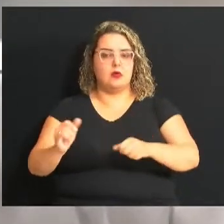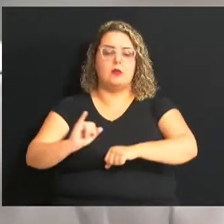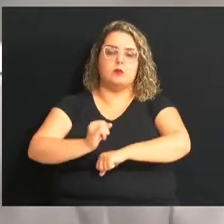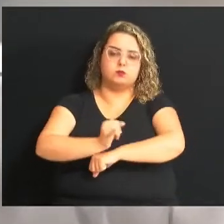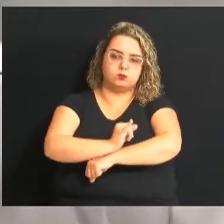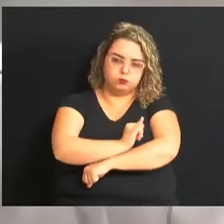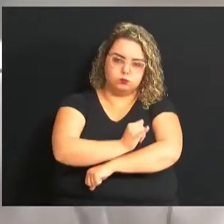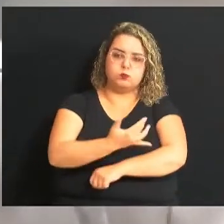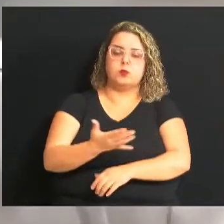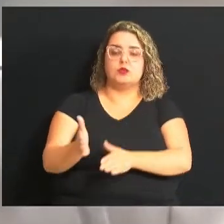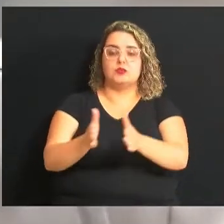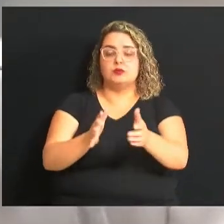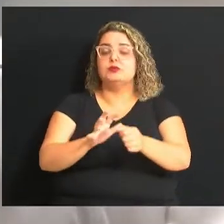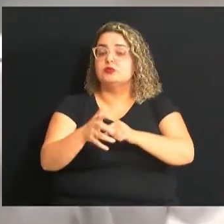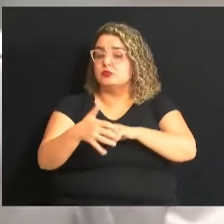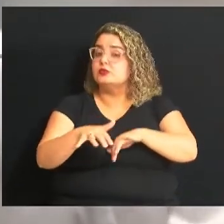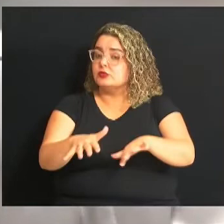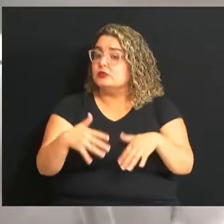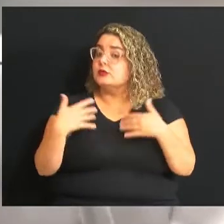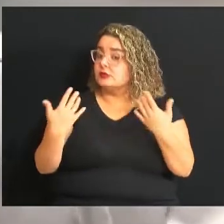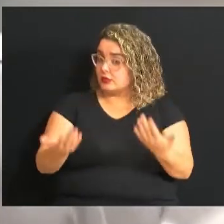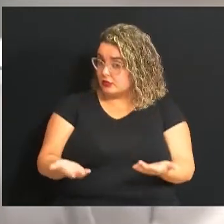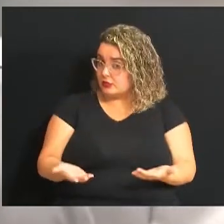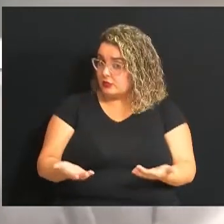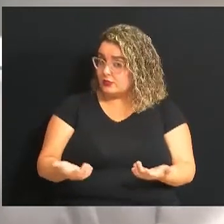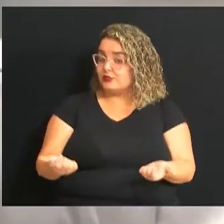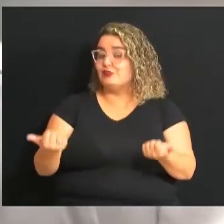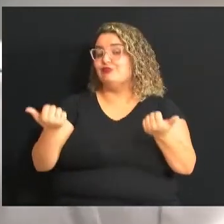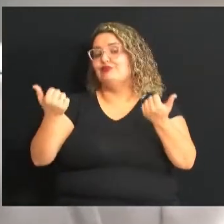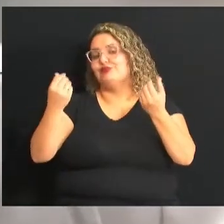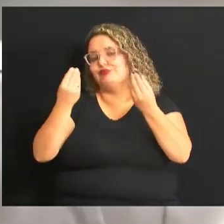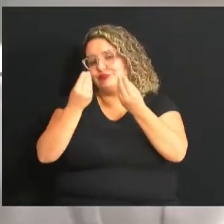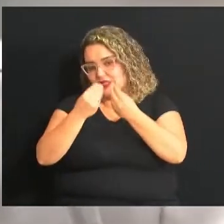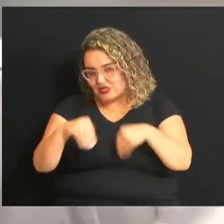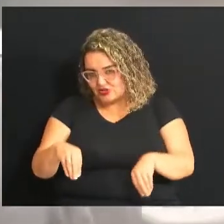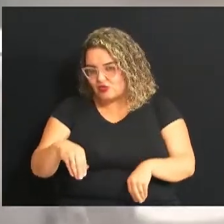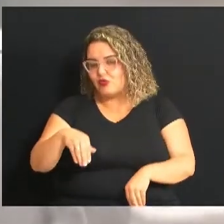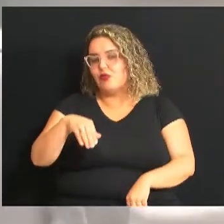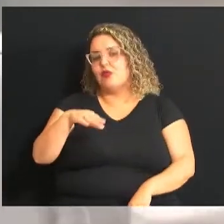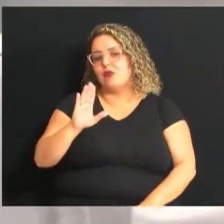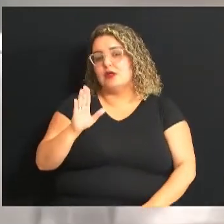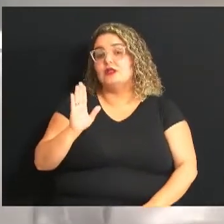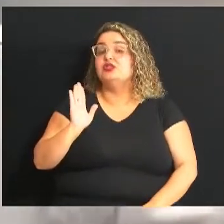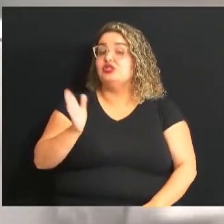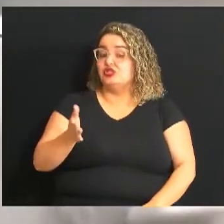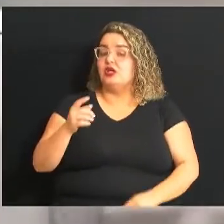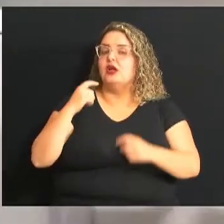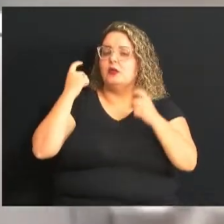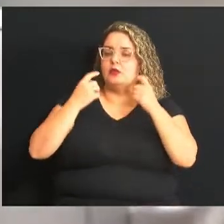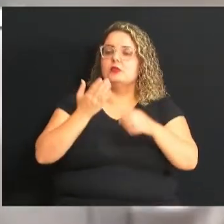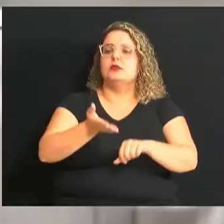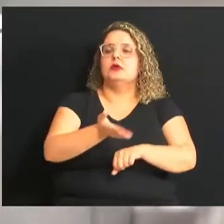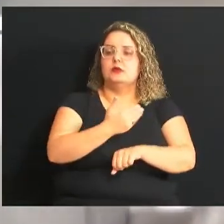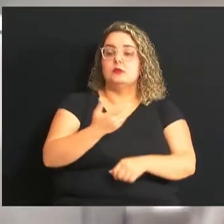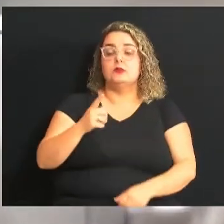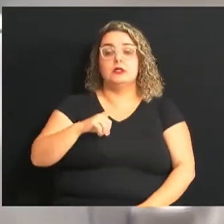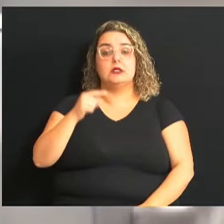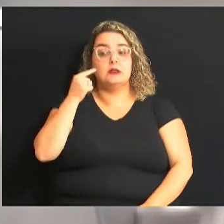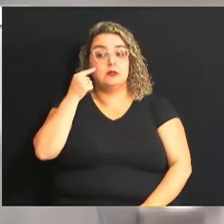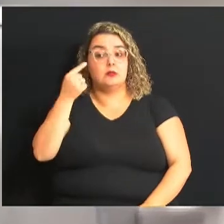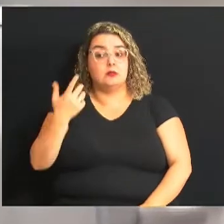durante a pandemia. Então, isso piorou uma situação que já era bastante preocupante. Para você ter uma ideia,